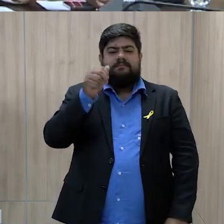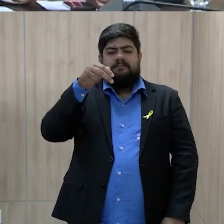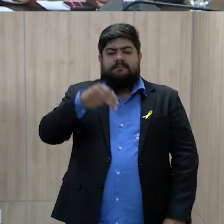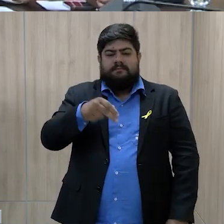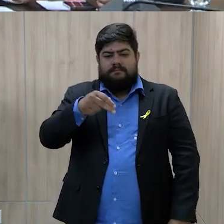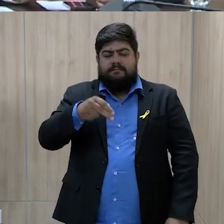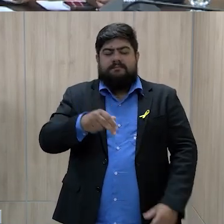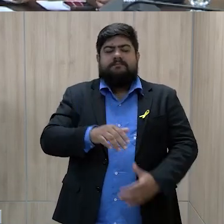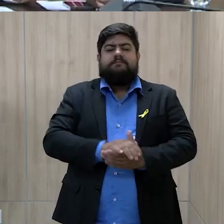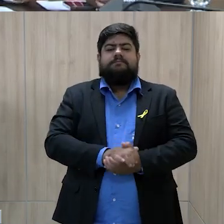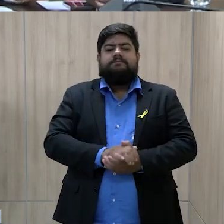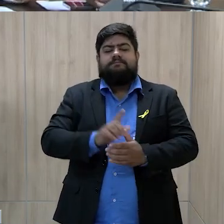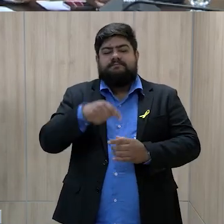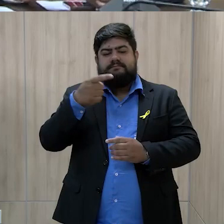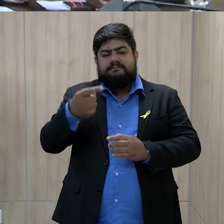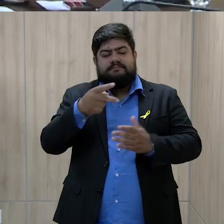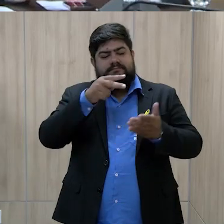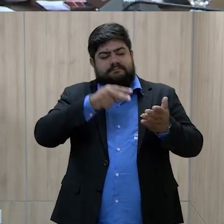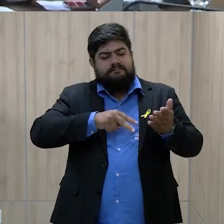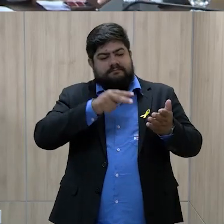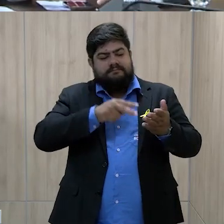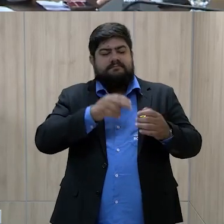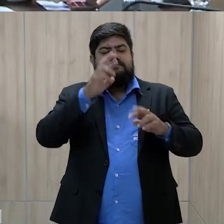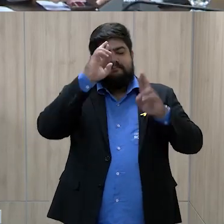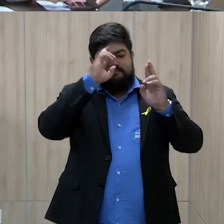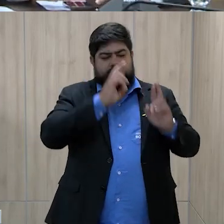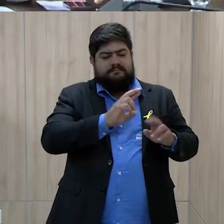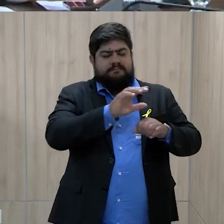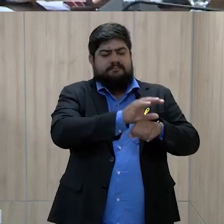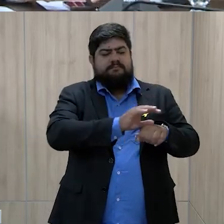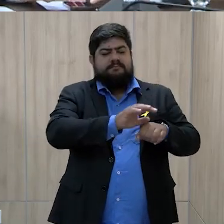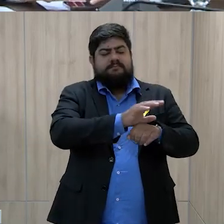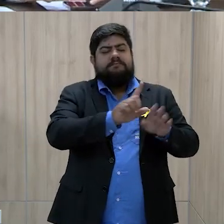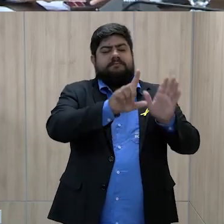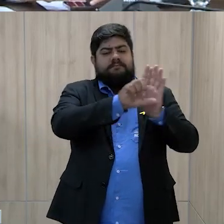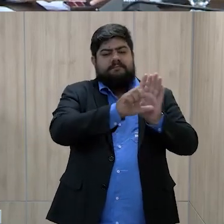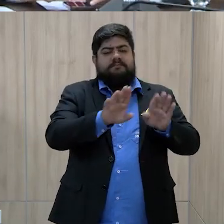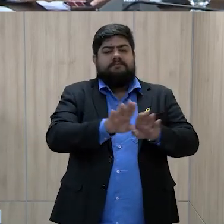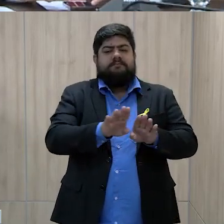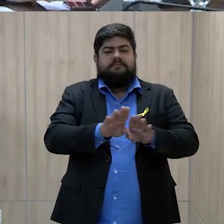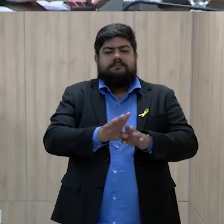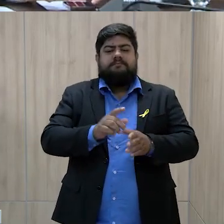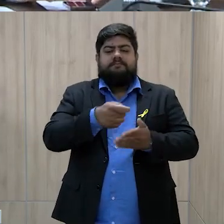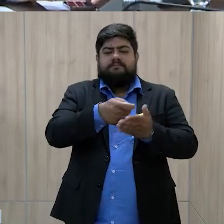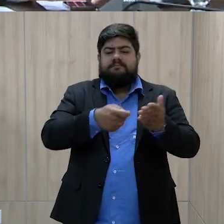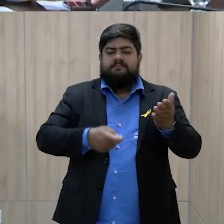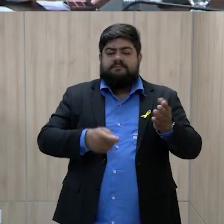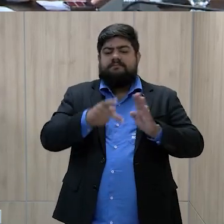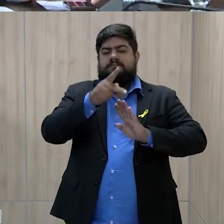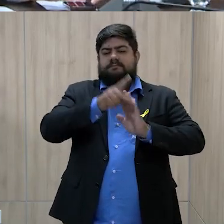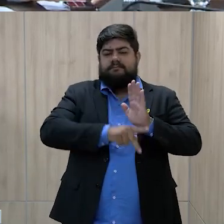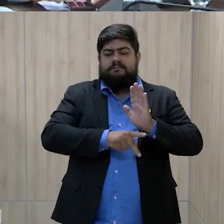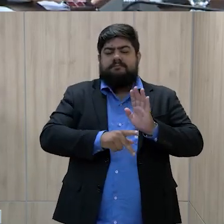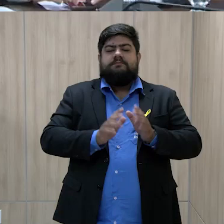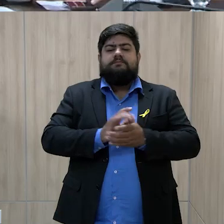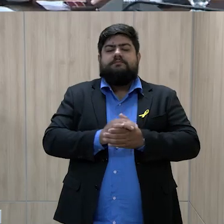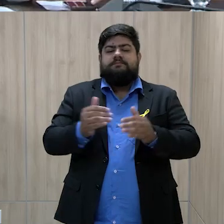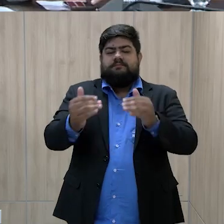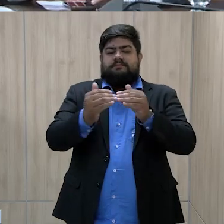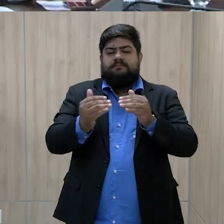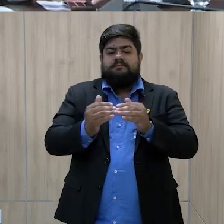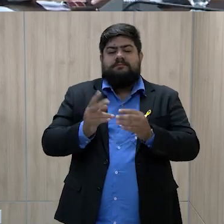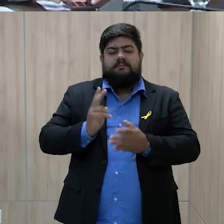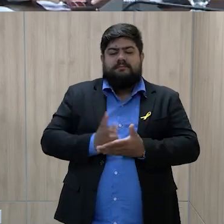Jean Mendonça na qual após a análise no tocante constitucionalidade e legalidade lavou parecer